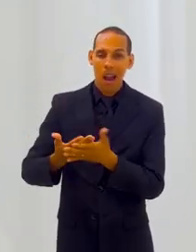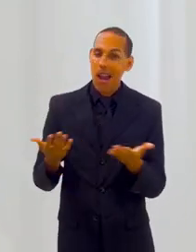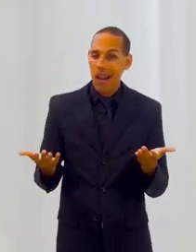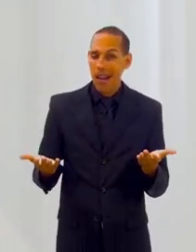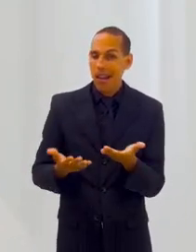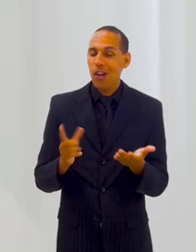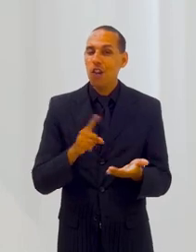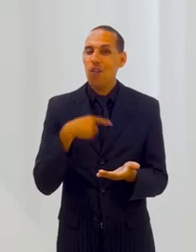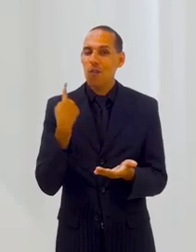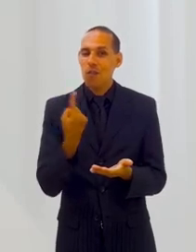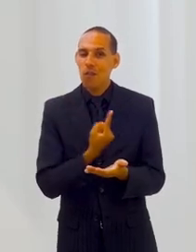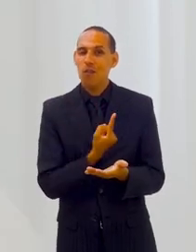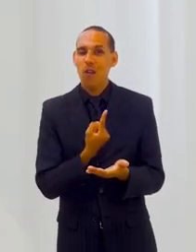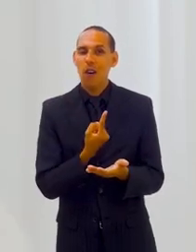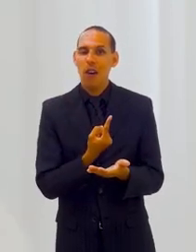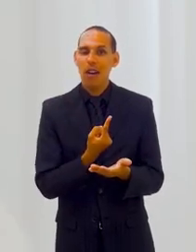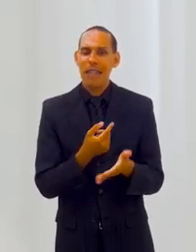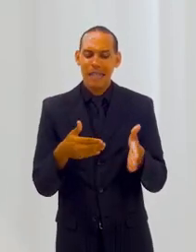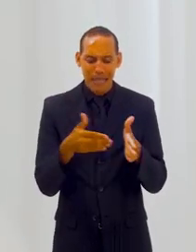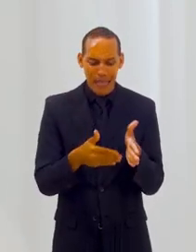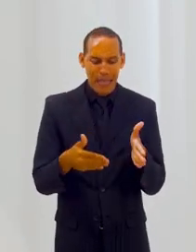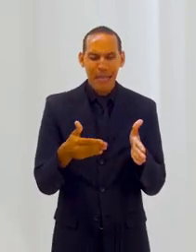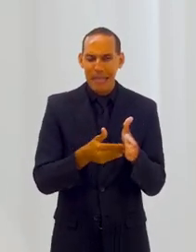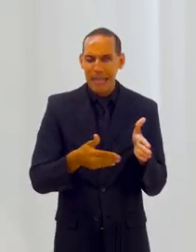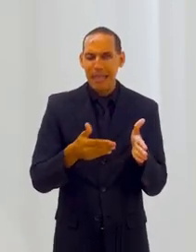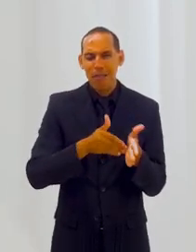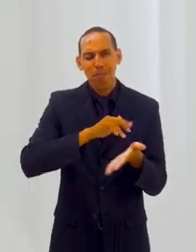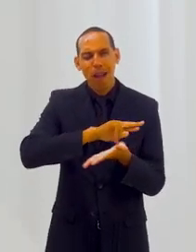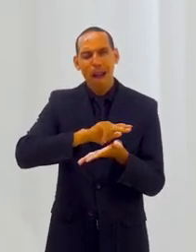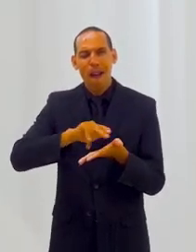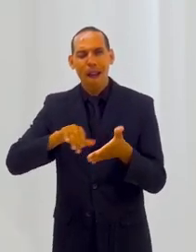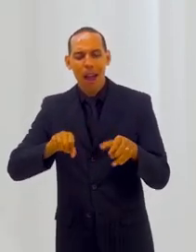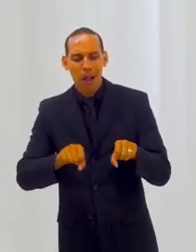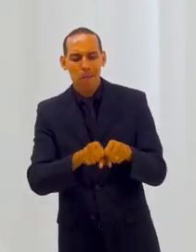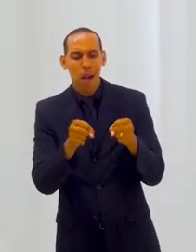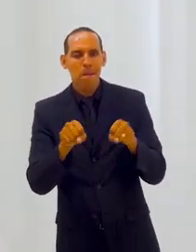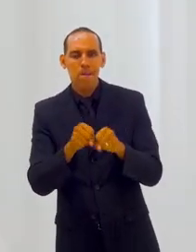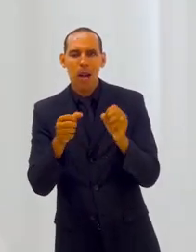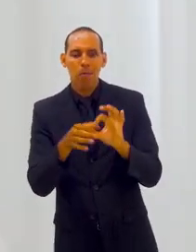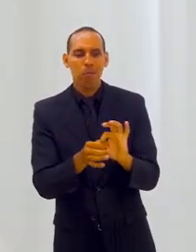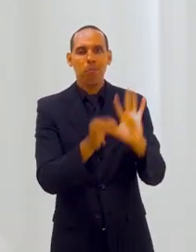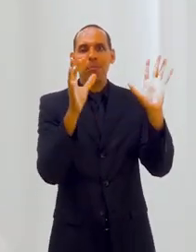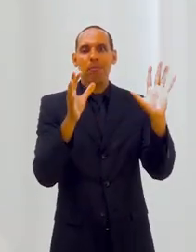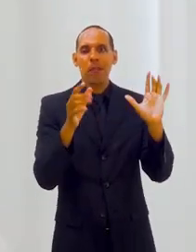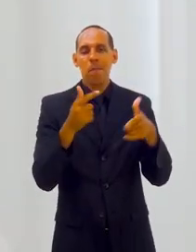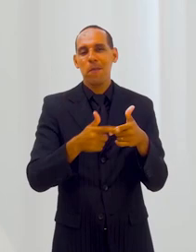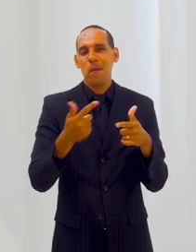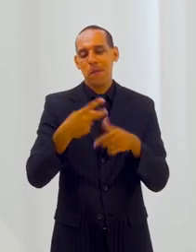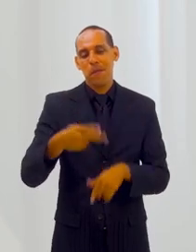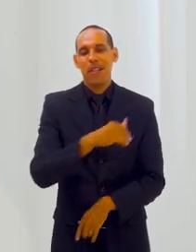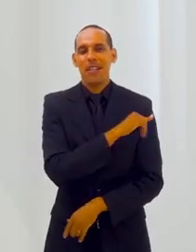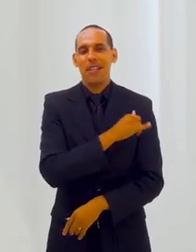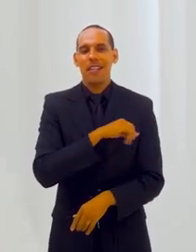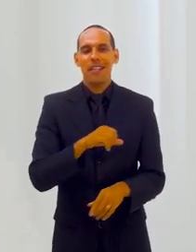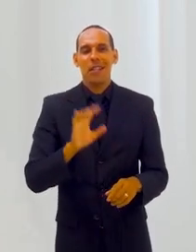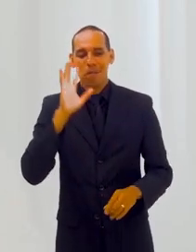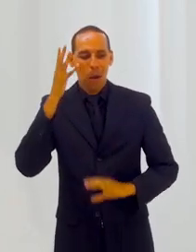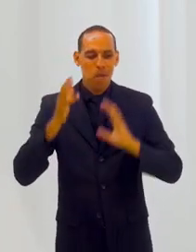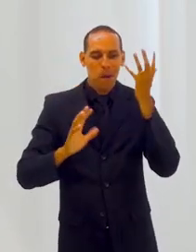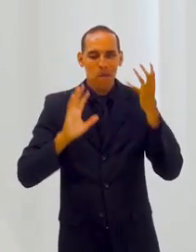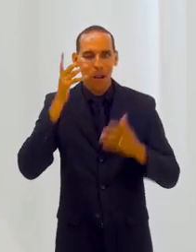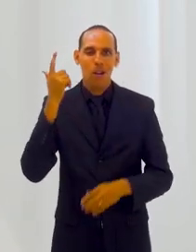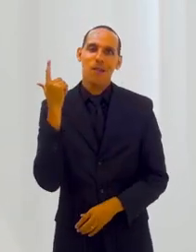nós conseguimos destravar uma série de problemas que nós tínhamos no estado do Rio de Janeiro. E um